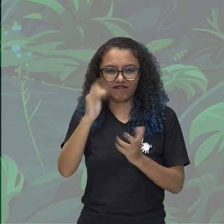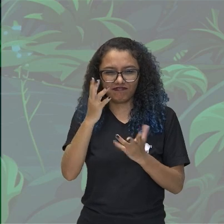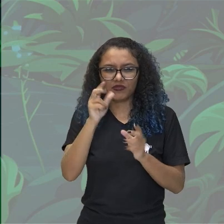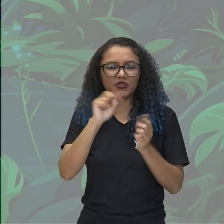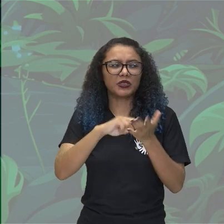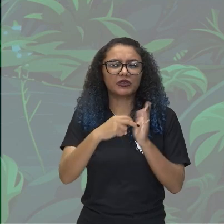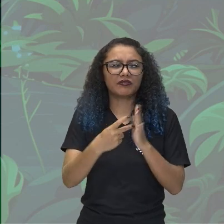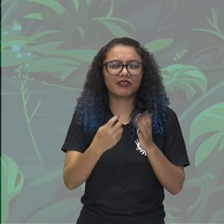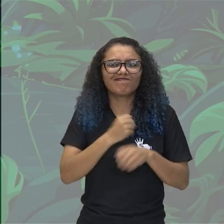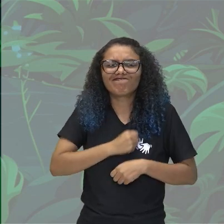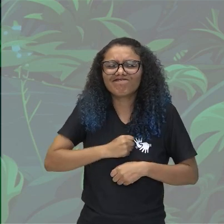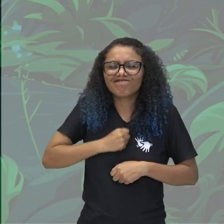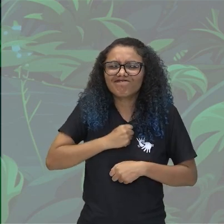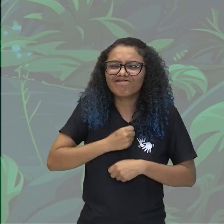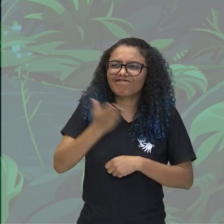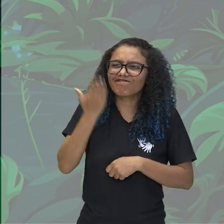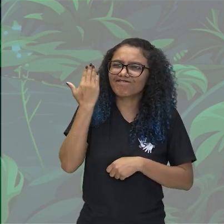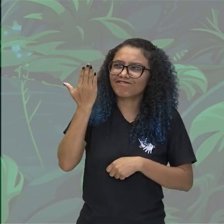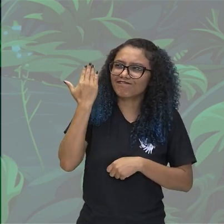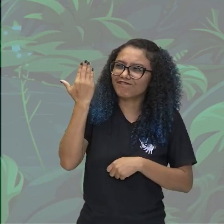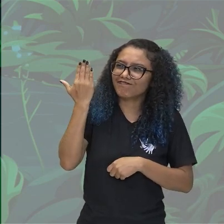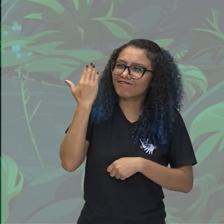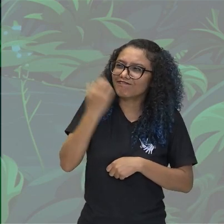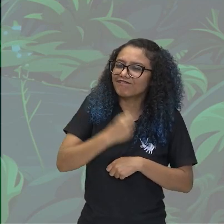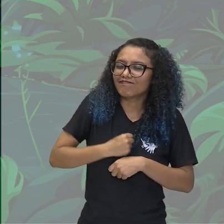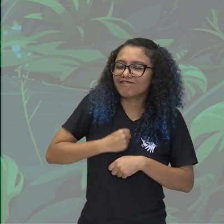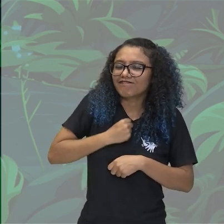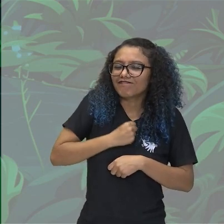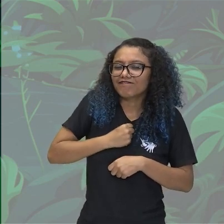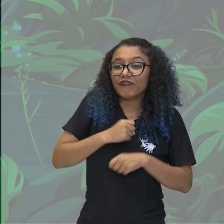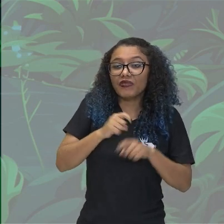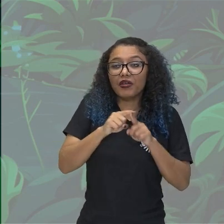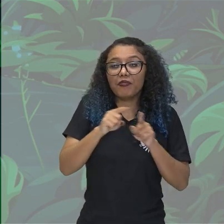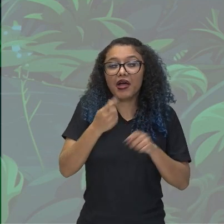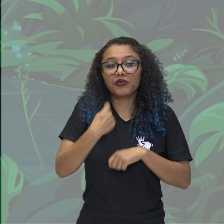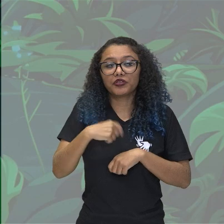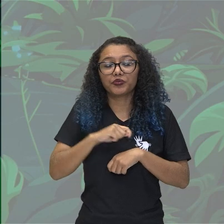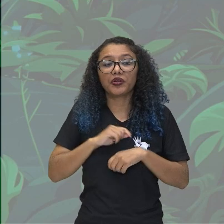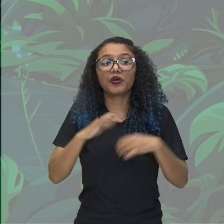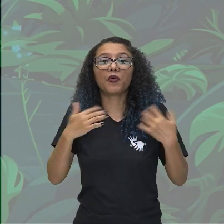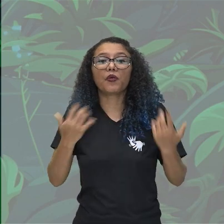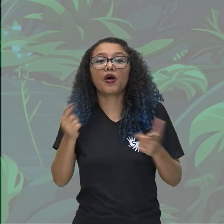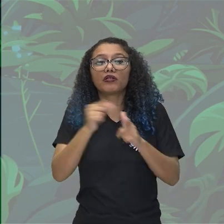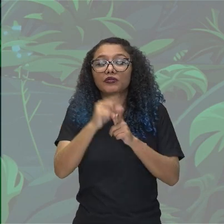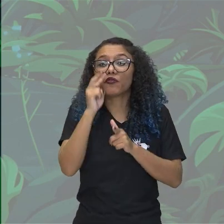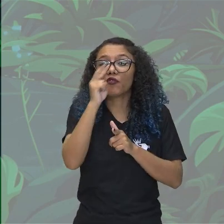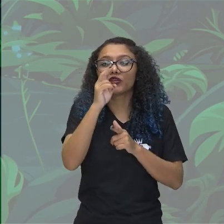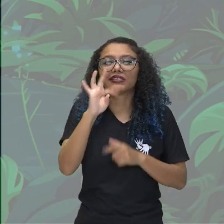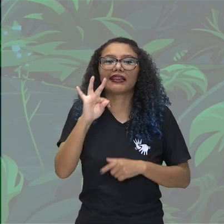dos tempos antigos, né? Mas no espanhol eu tenho nostalgia.